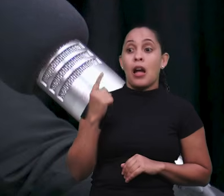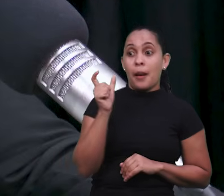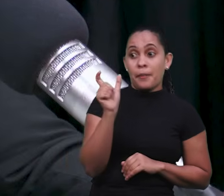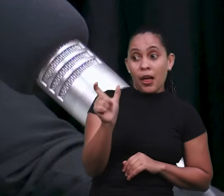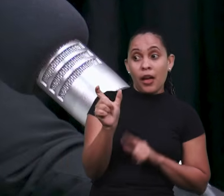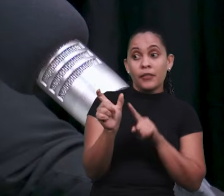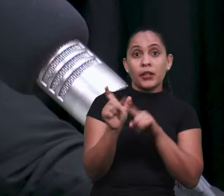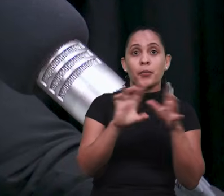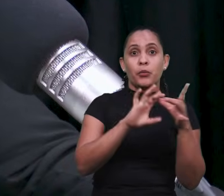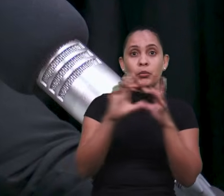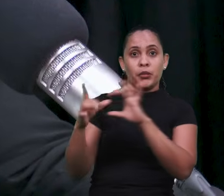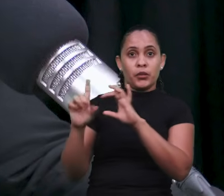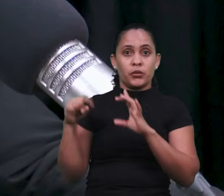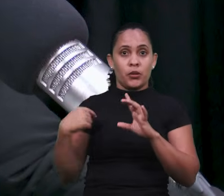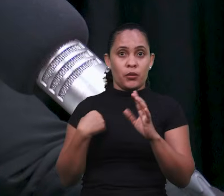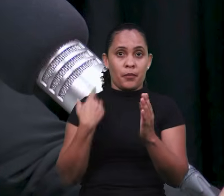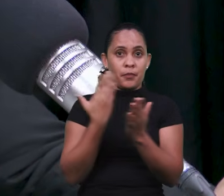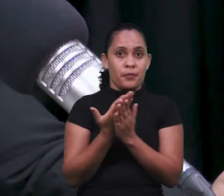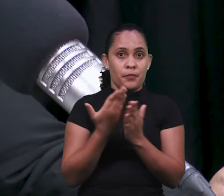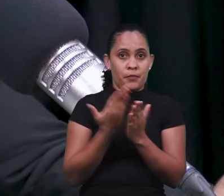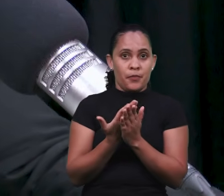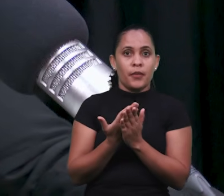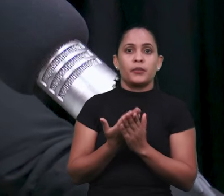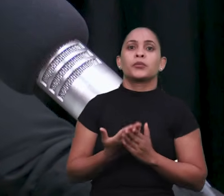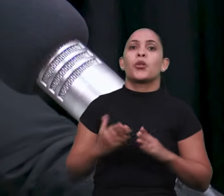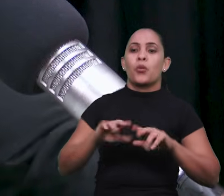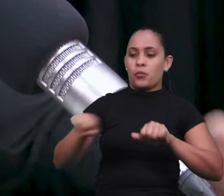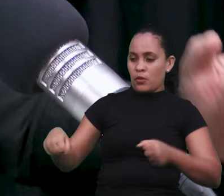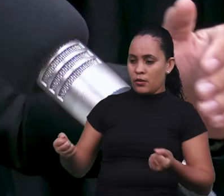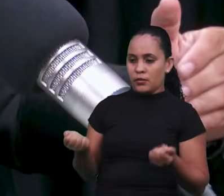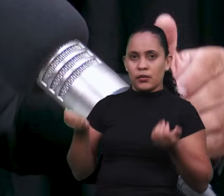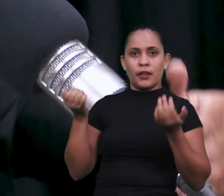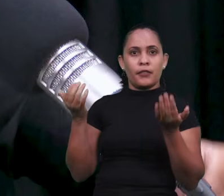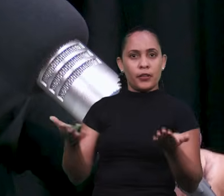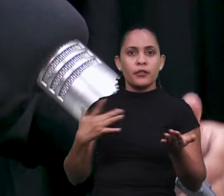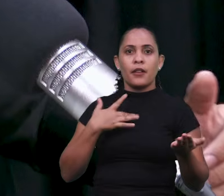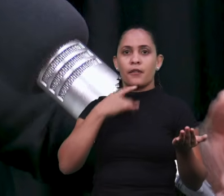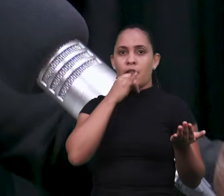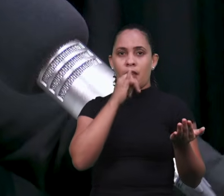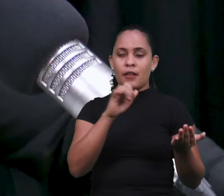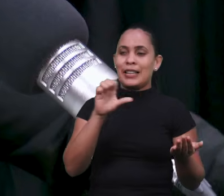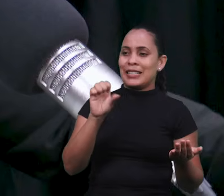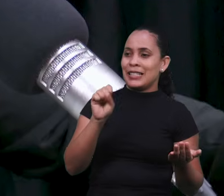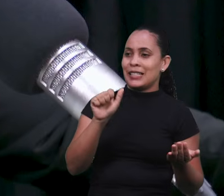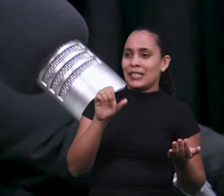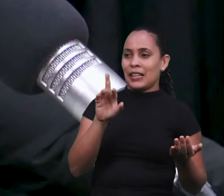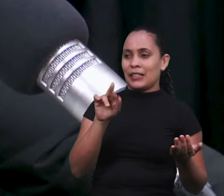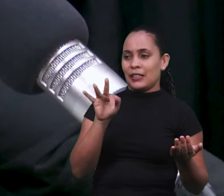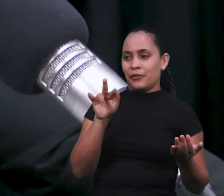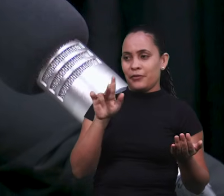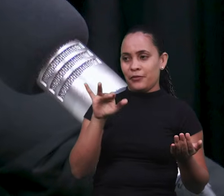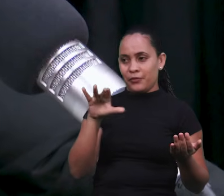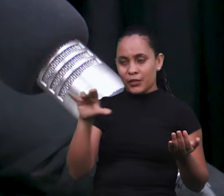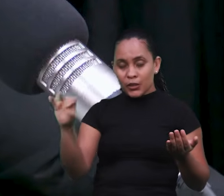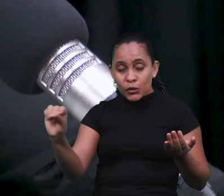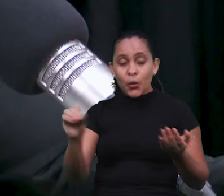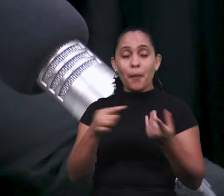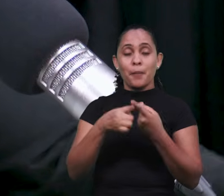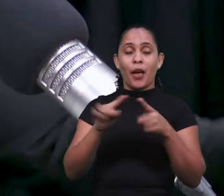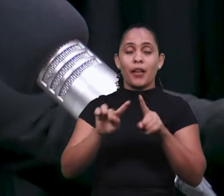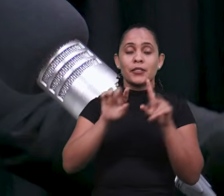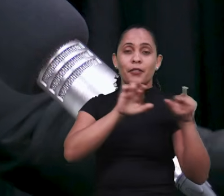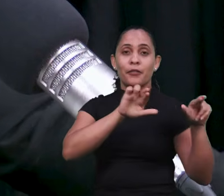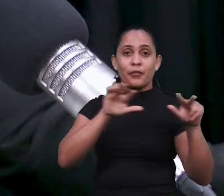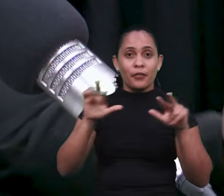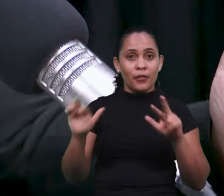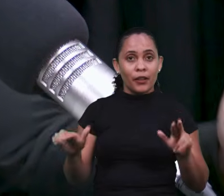né? A gente fez um programa, foi sobre sacrifício, e ficou o programa inteiro repetindo a palavra sacrifício, só que a gente apresentou as